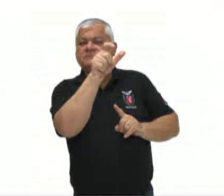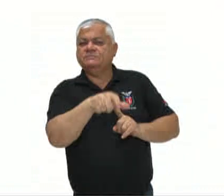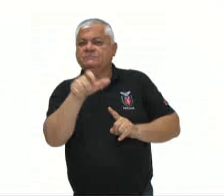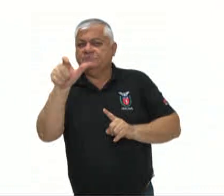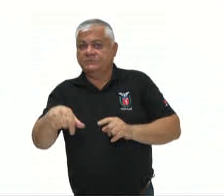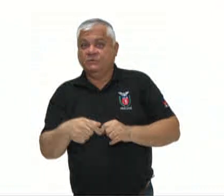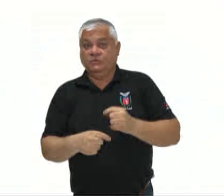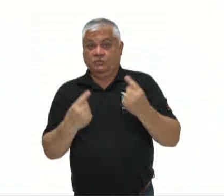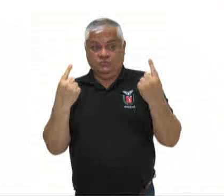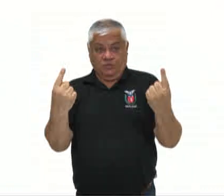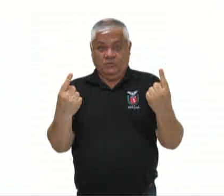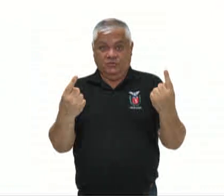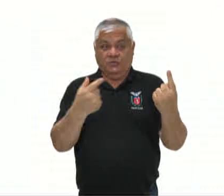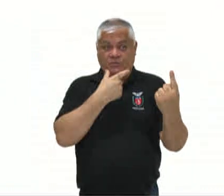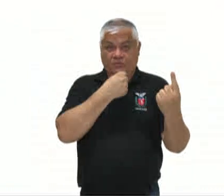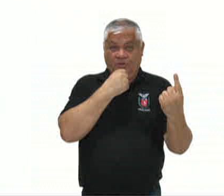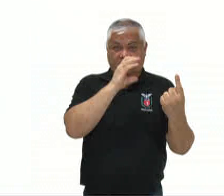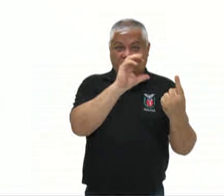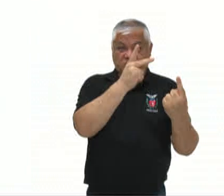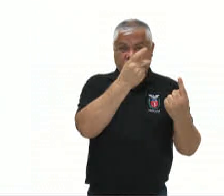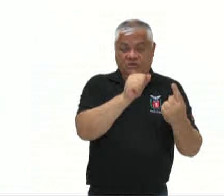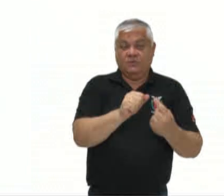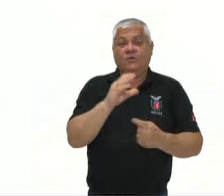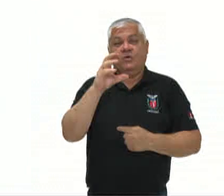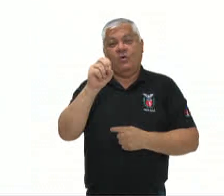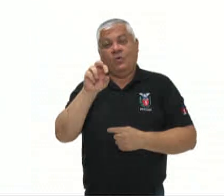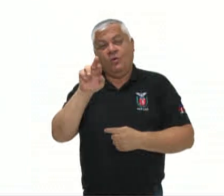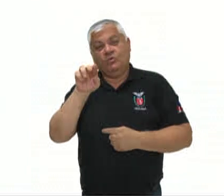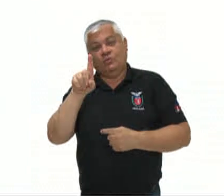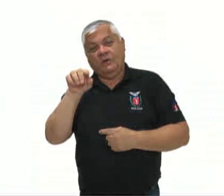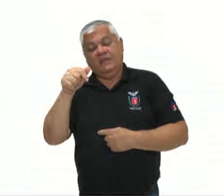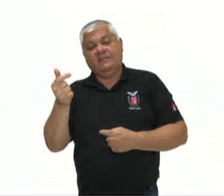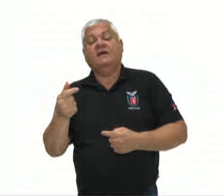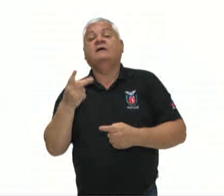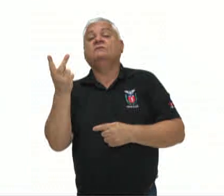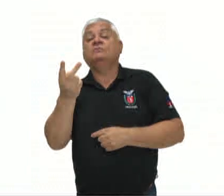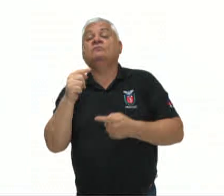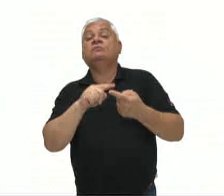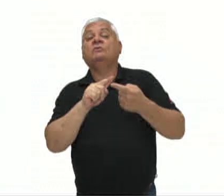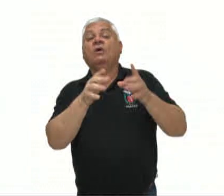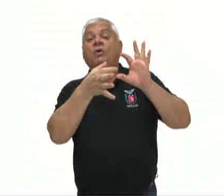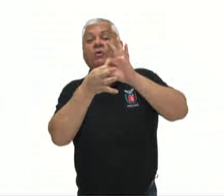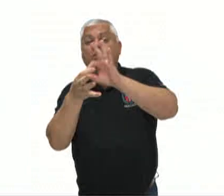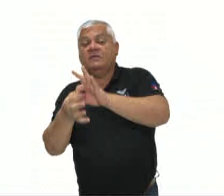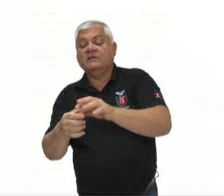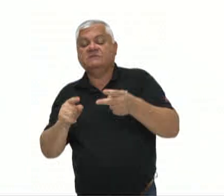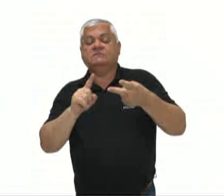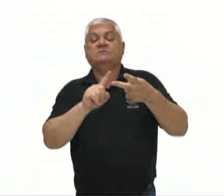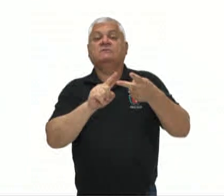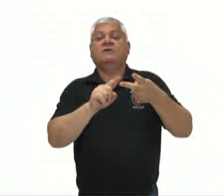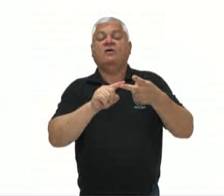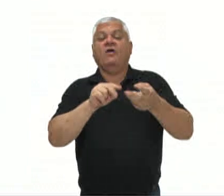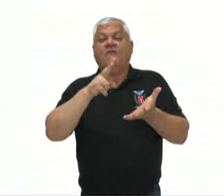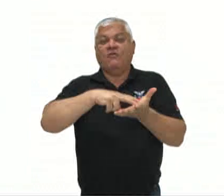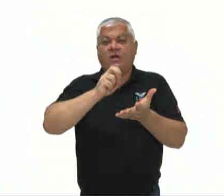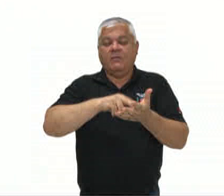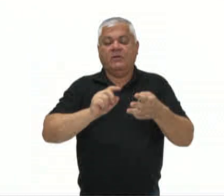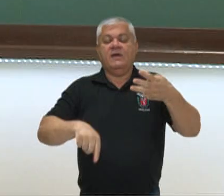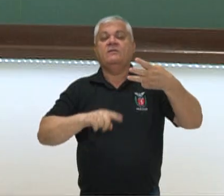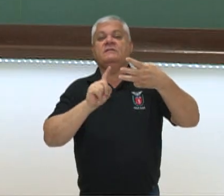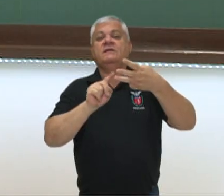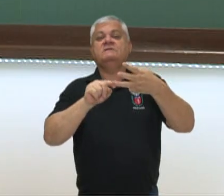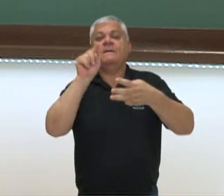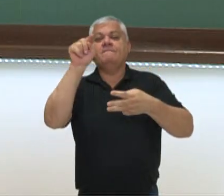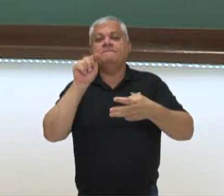Chico Bento, em relação ao 1. Registro de contexto, 2. Vocabulário e 3. Uso da